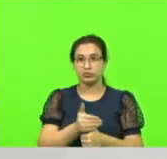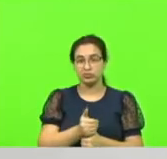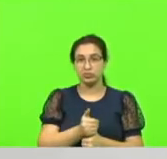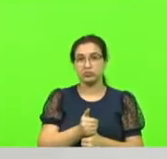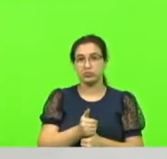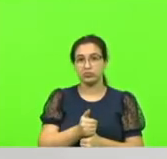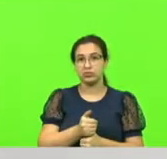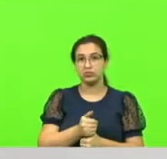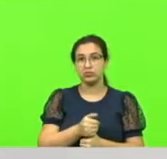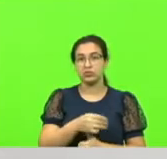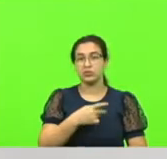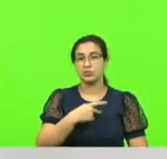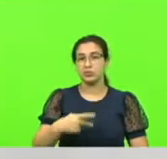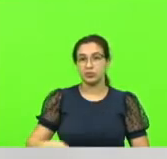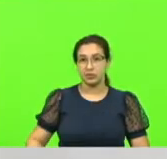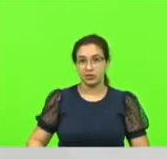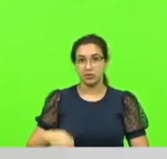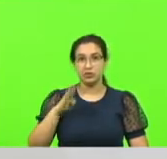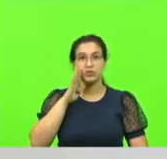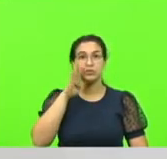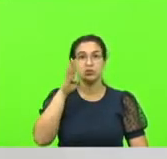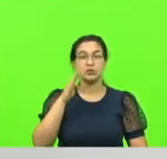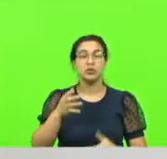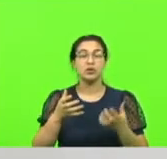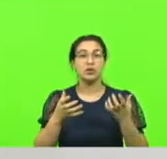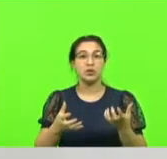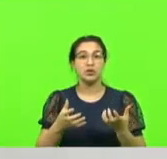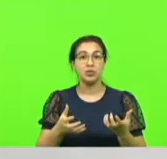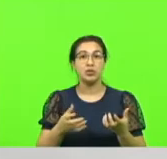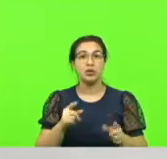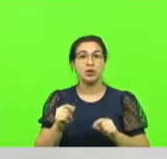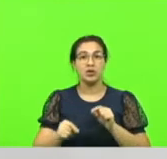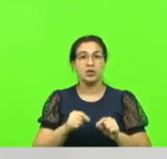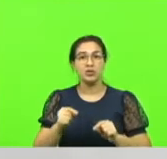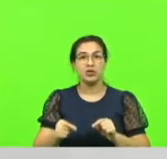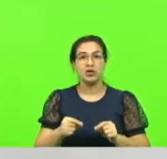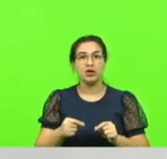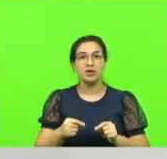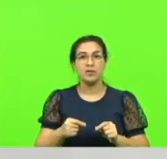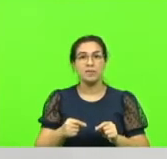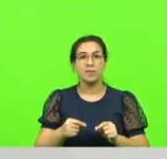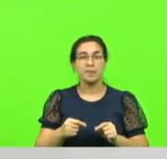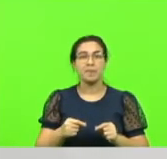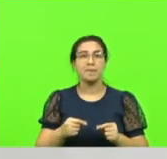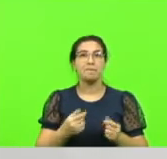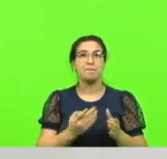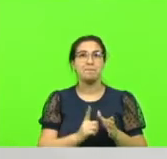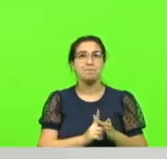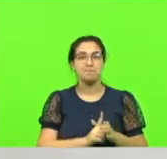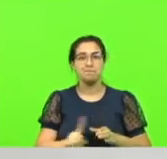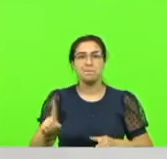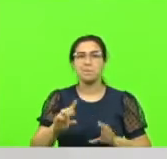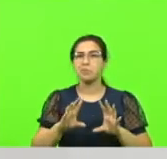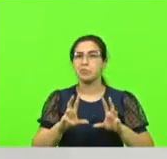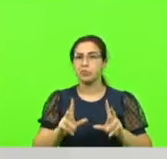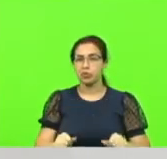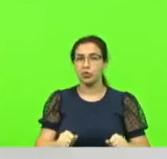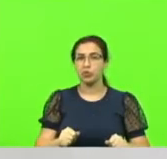Bolsonaro, quem não queria, naquele momento que nós tínhamos desbancado toda a fortuna dos outros